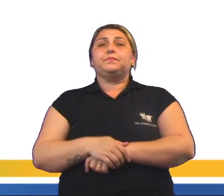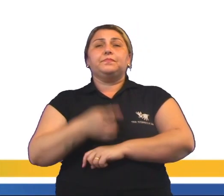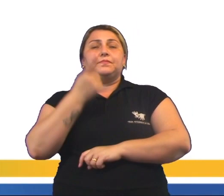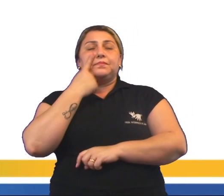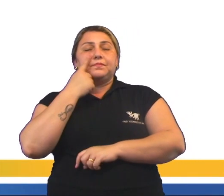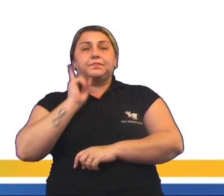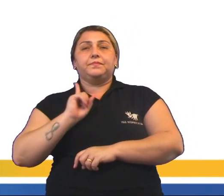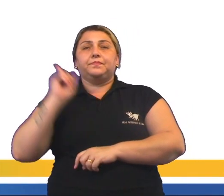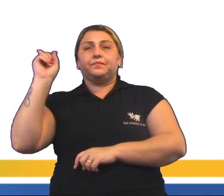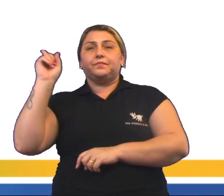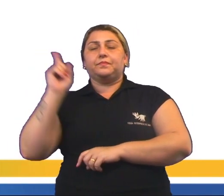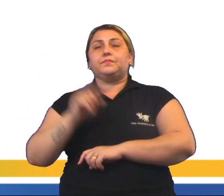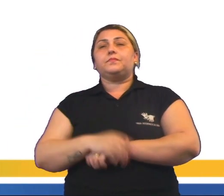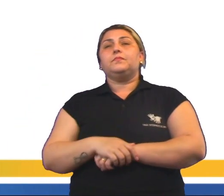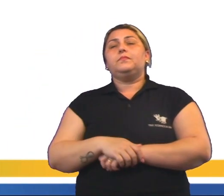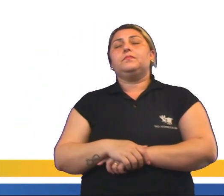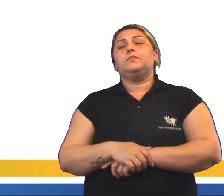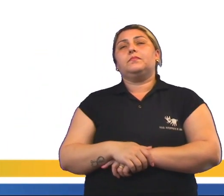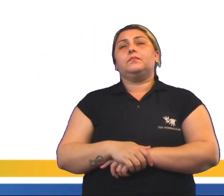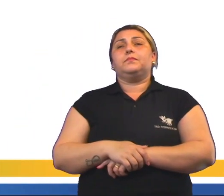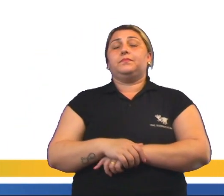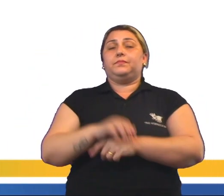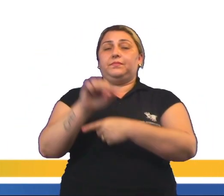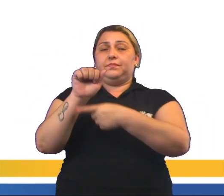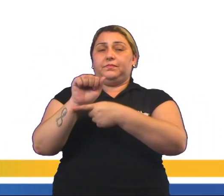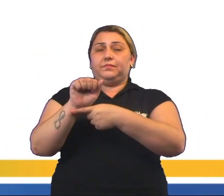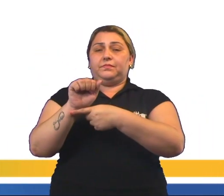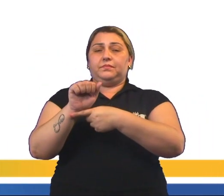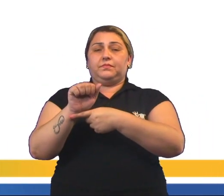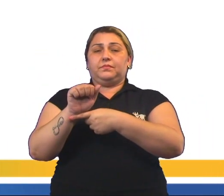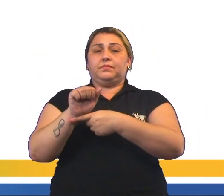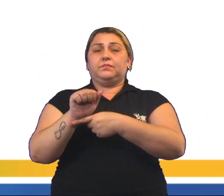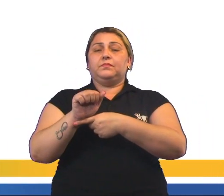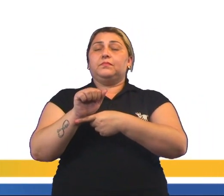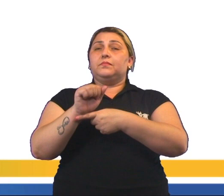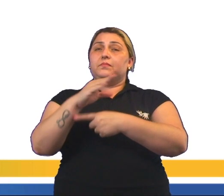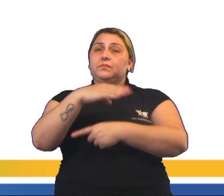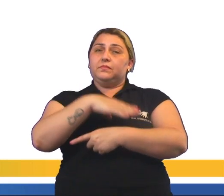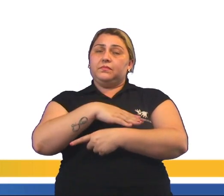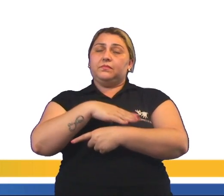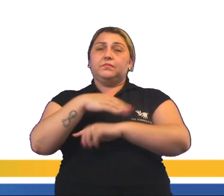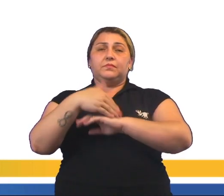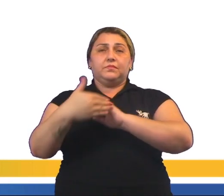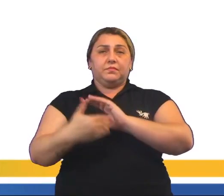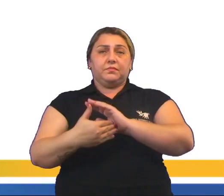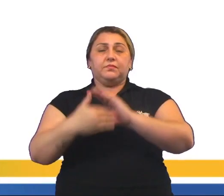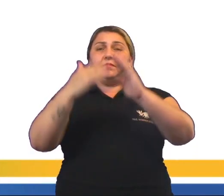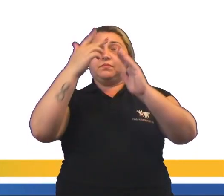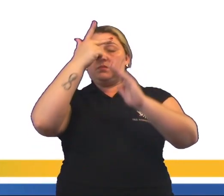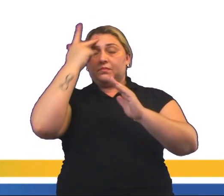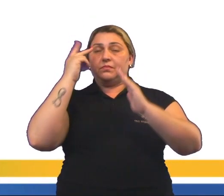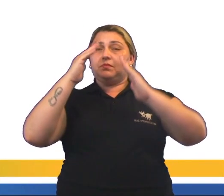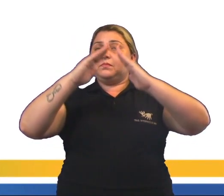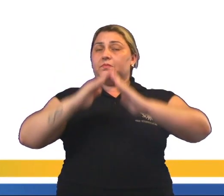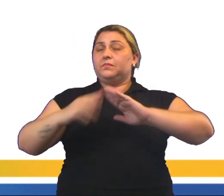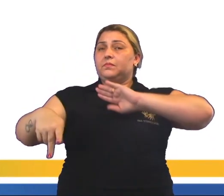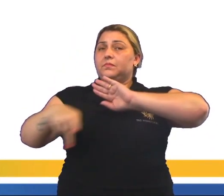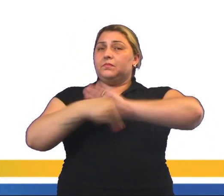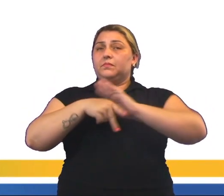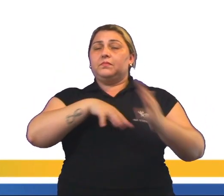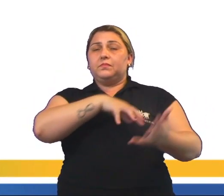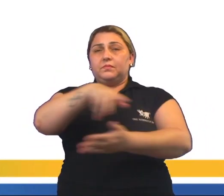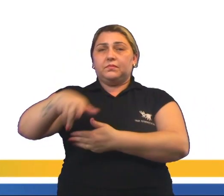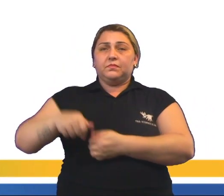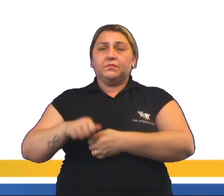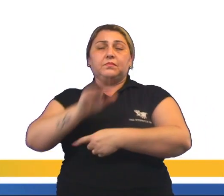Olha lá, na letra A, em uma cidade, todos os habitantes pertencem ao